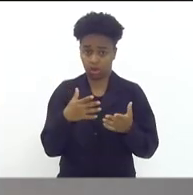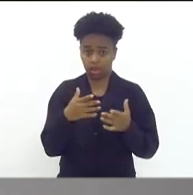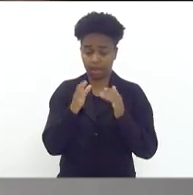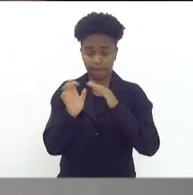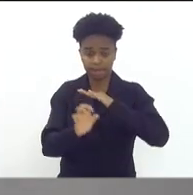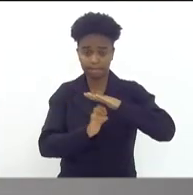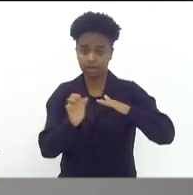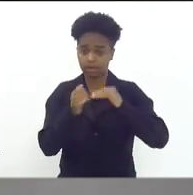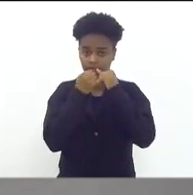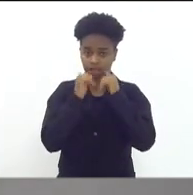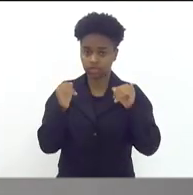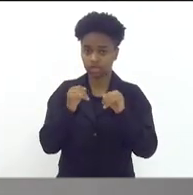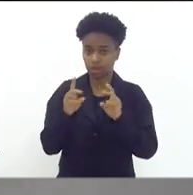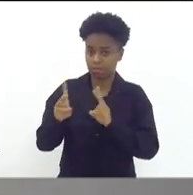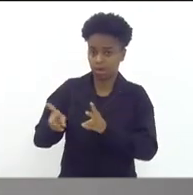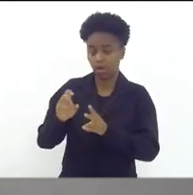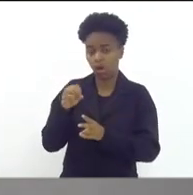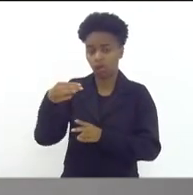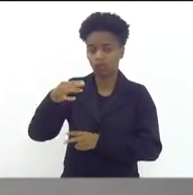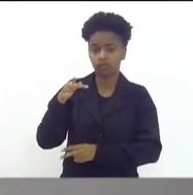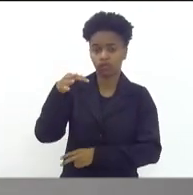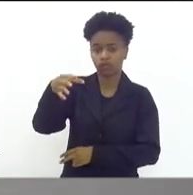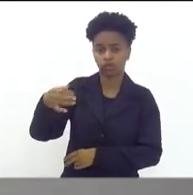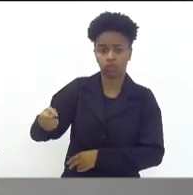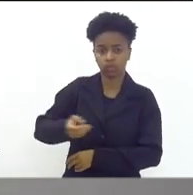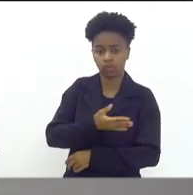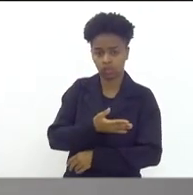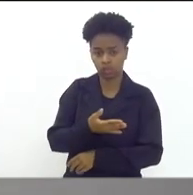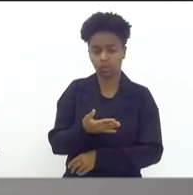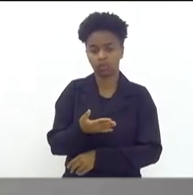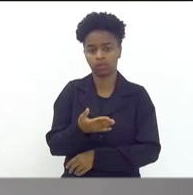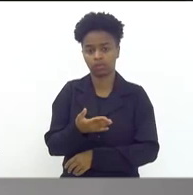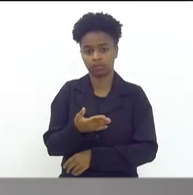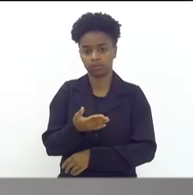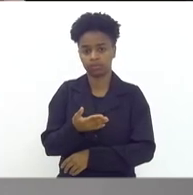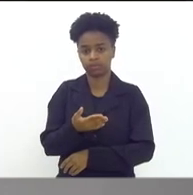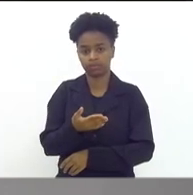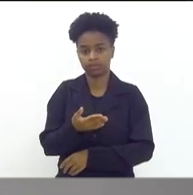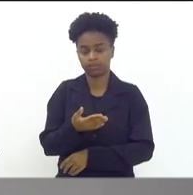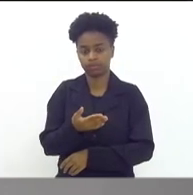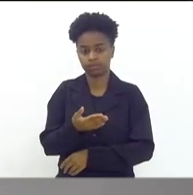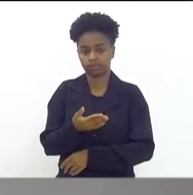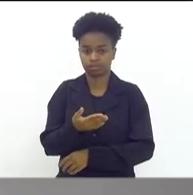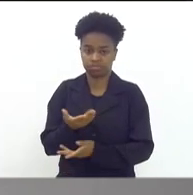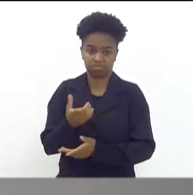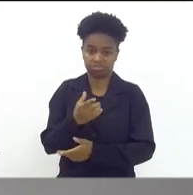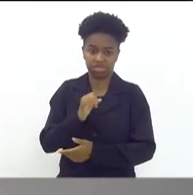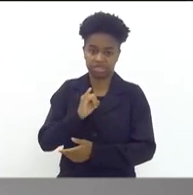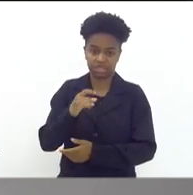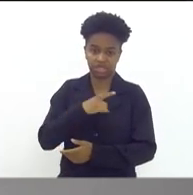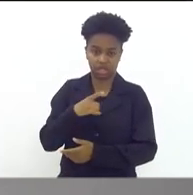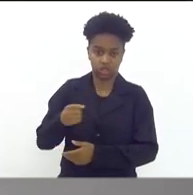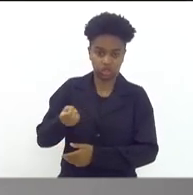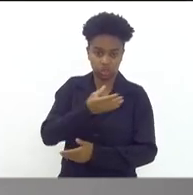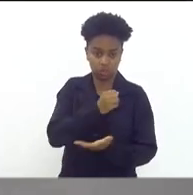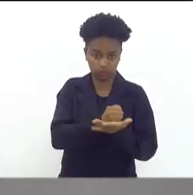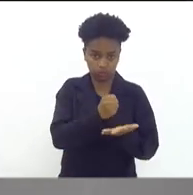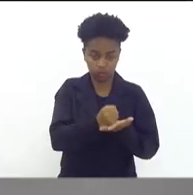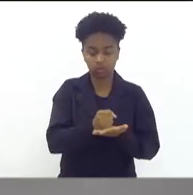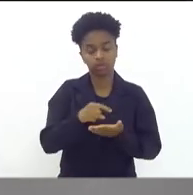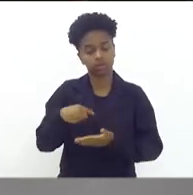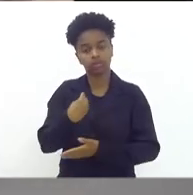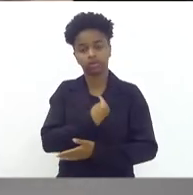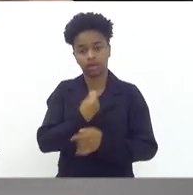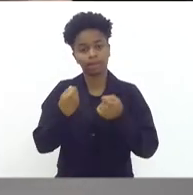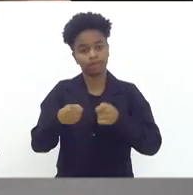energia elétrica sejam as mesmas sejam novas futuras que venham a a a a a uma nova concessão a gente possa realmente